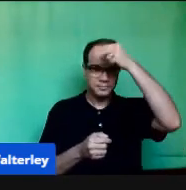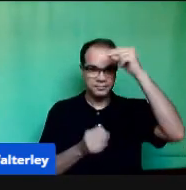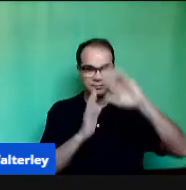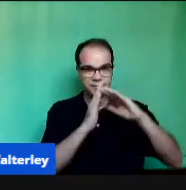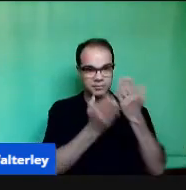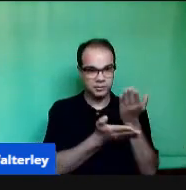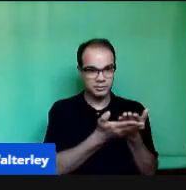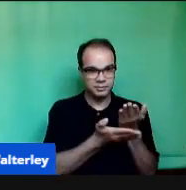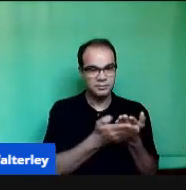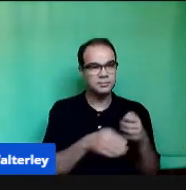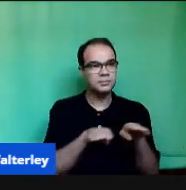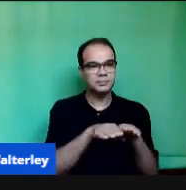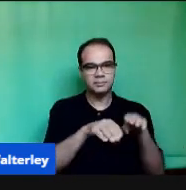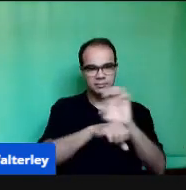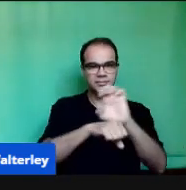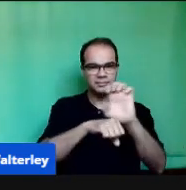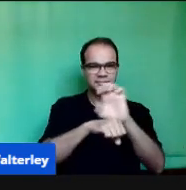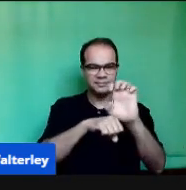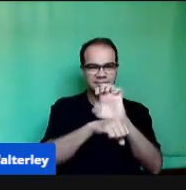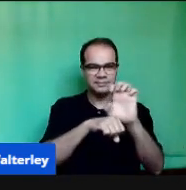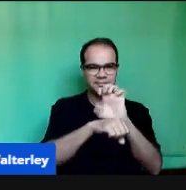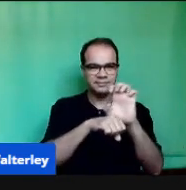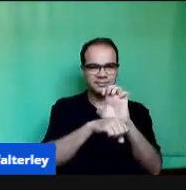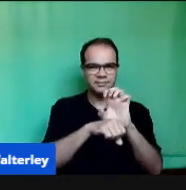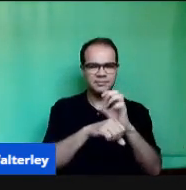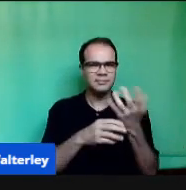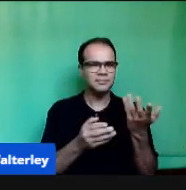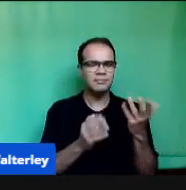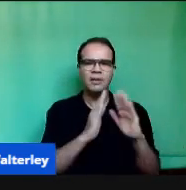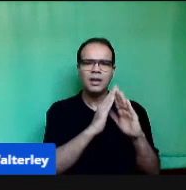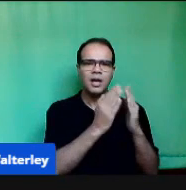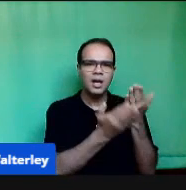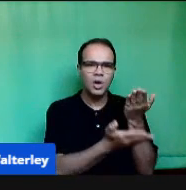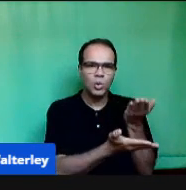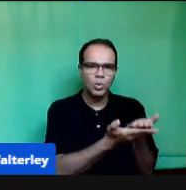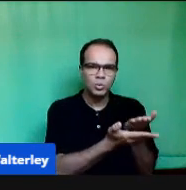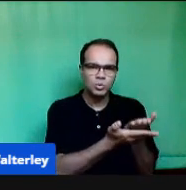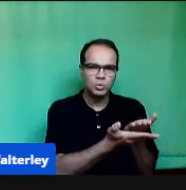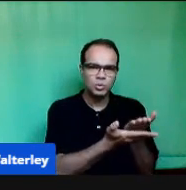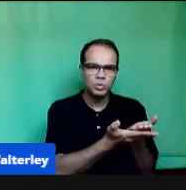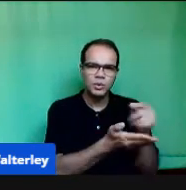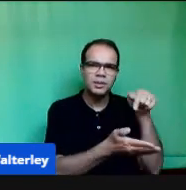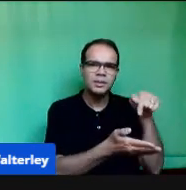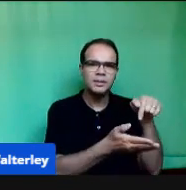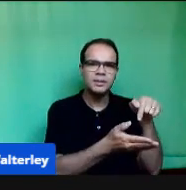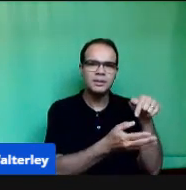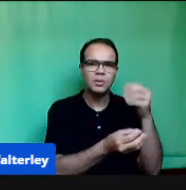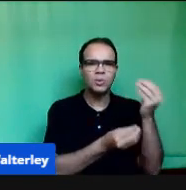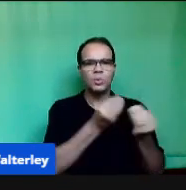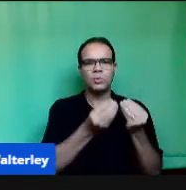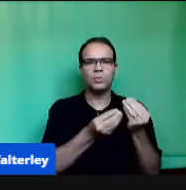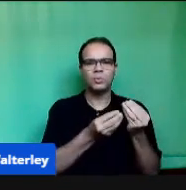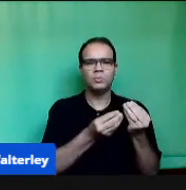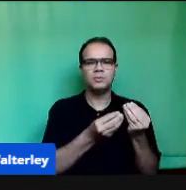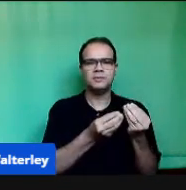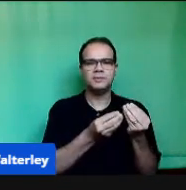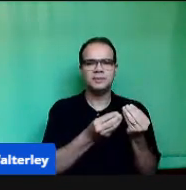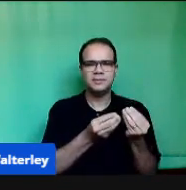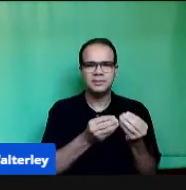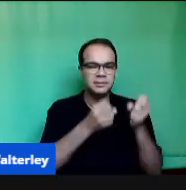enfim, sistema escolar, para a escola enquanto instituição secundária, sempre foi um tema nas